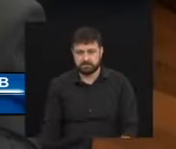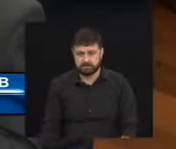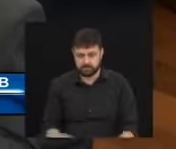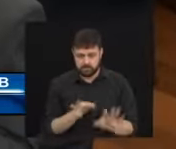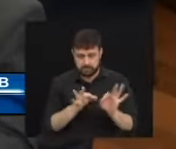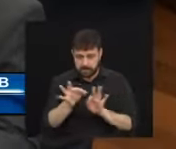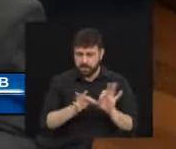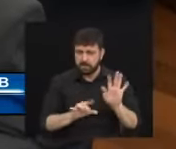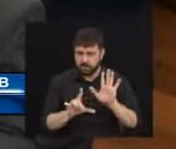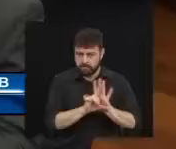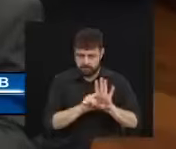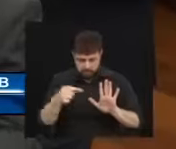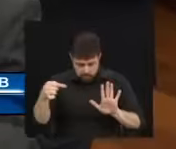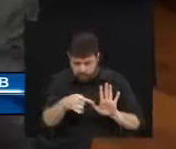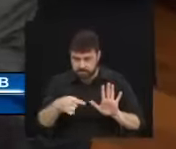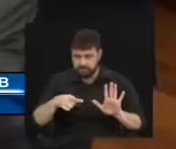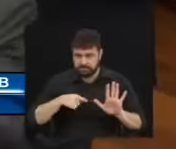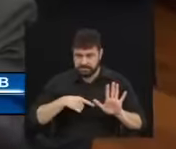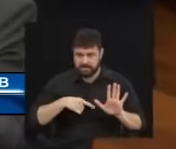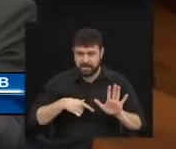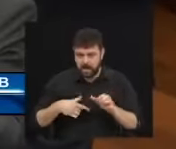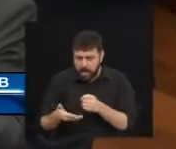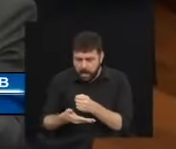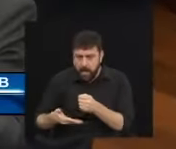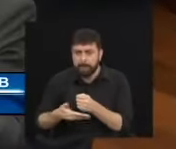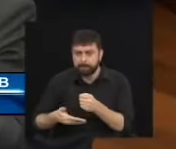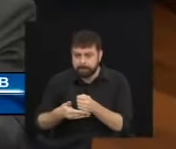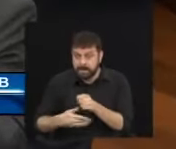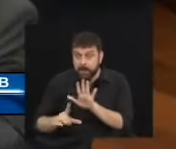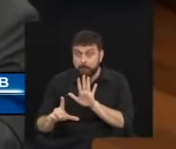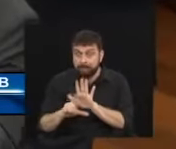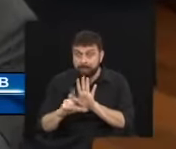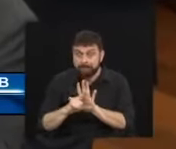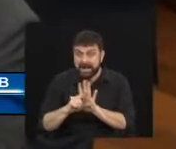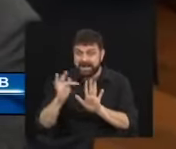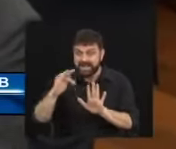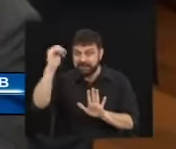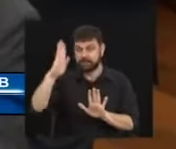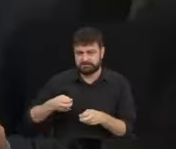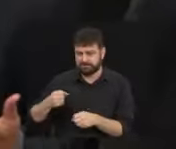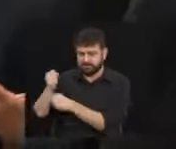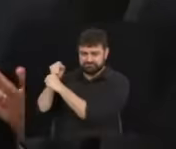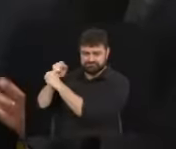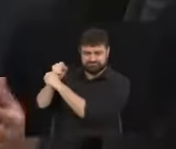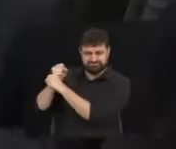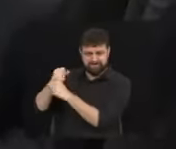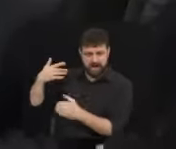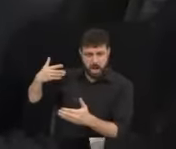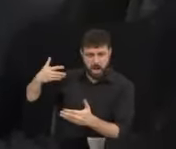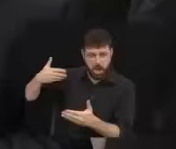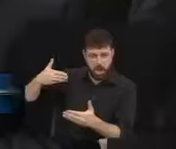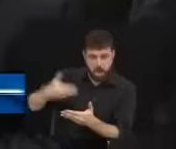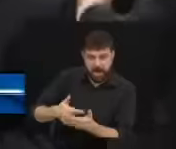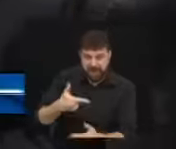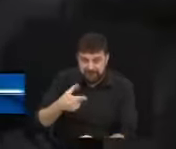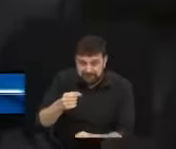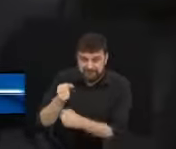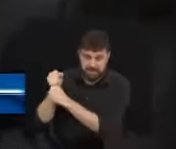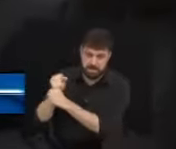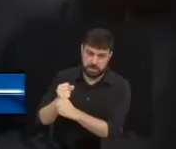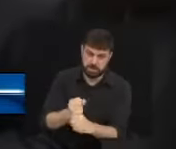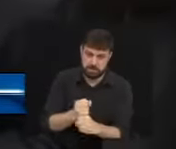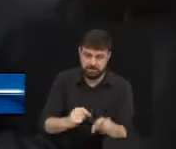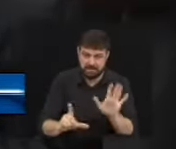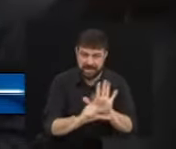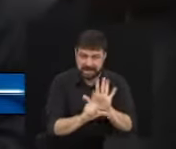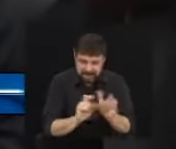que tem o respaldo de legislação federal, a lei da inclusão social. Ainda há necessidade de aprimorar a